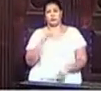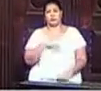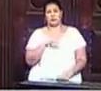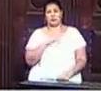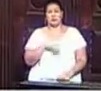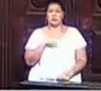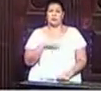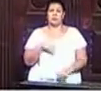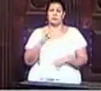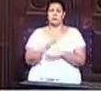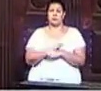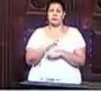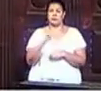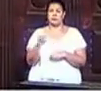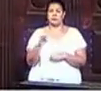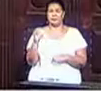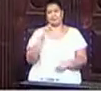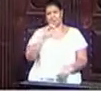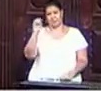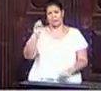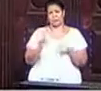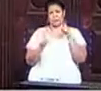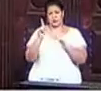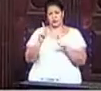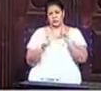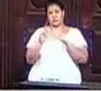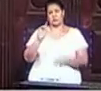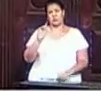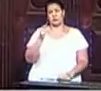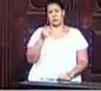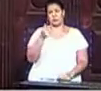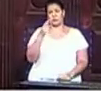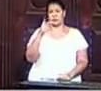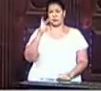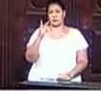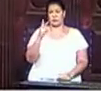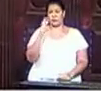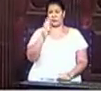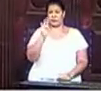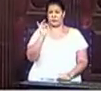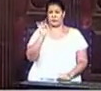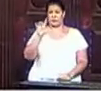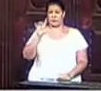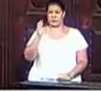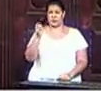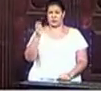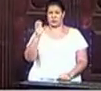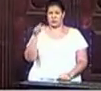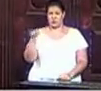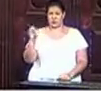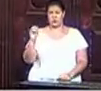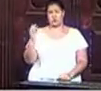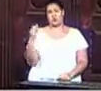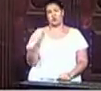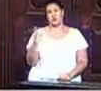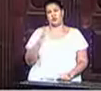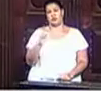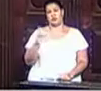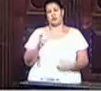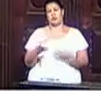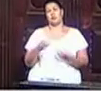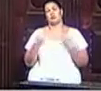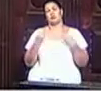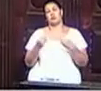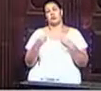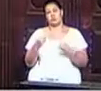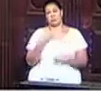Estado do vencedor da licitação de um valor de quase 2 bilhões de reais. Então, como é que o governo do